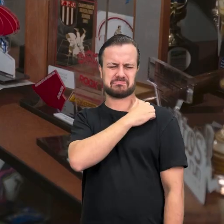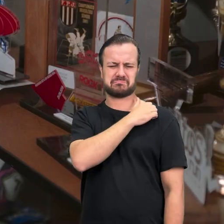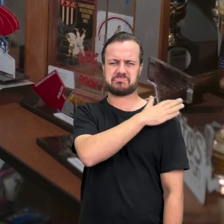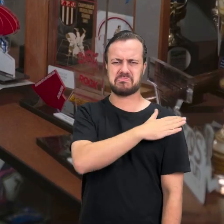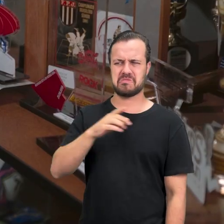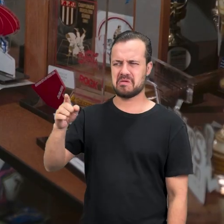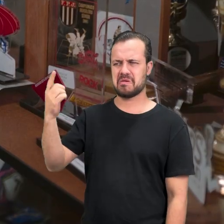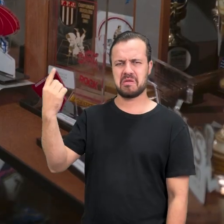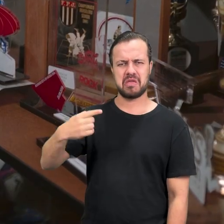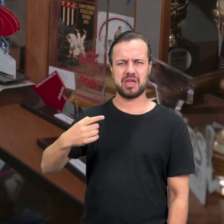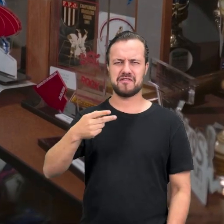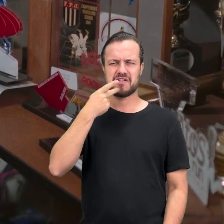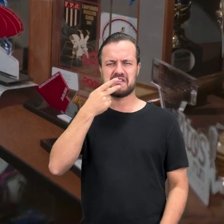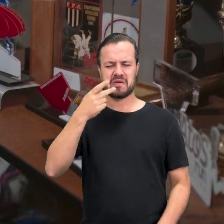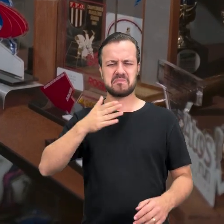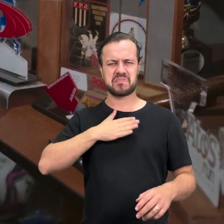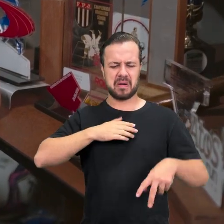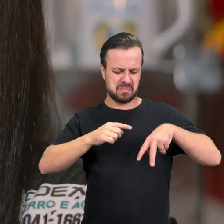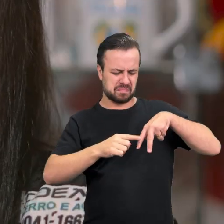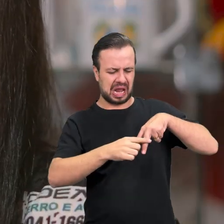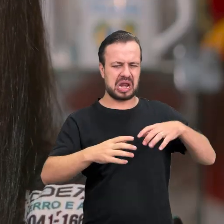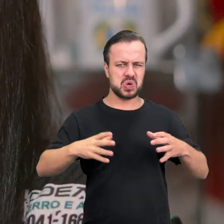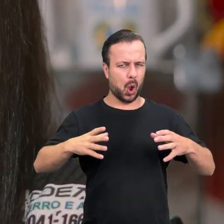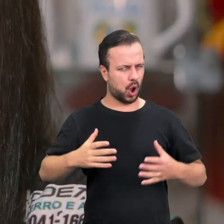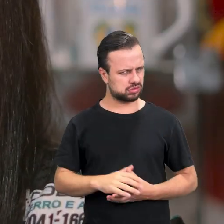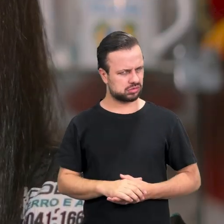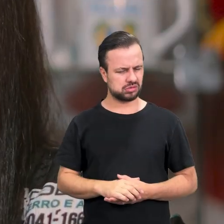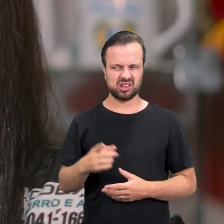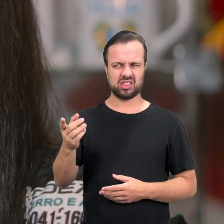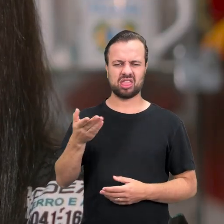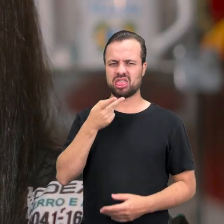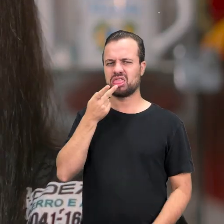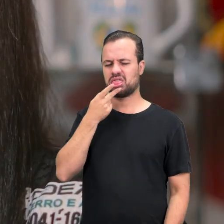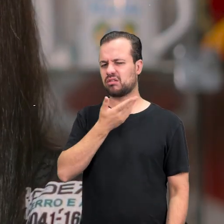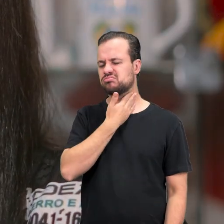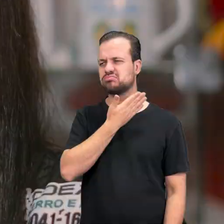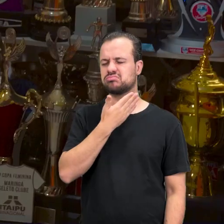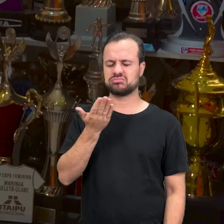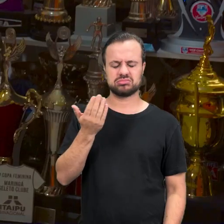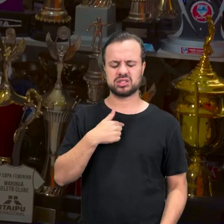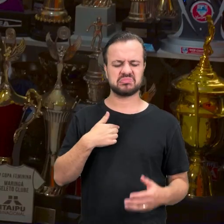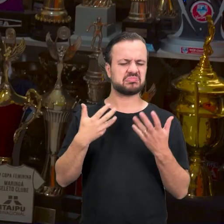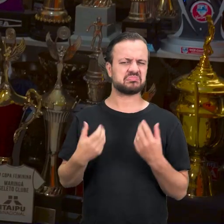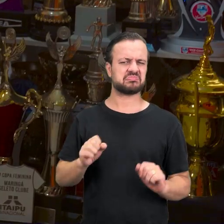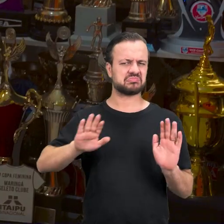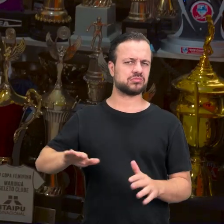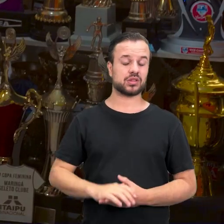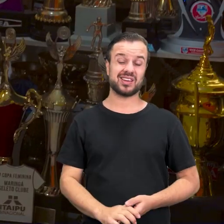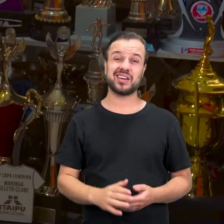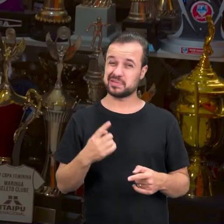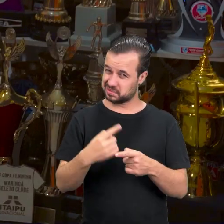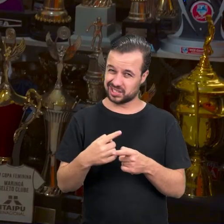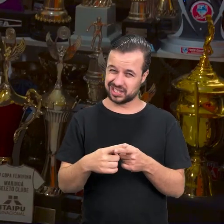Eles falavam que engrossava a panturrilha, que não sei. É sempre esse papo de homem, né? Mas eu nunca liguei, né? Porque, na verdade, a gente já não